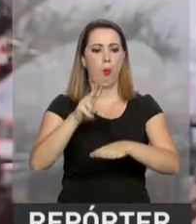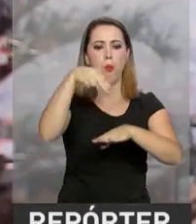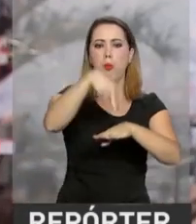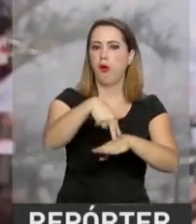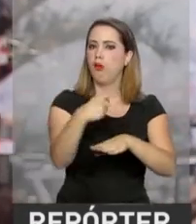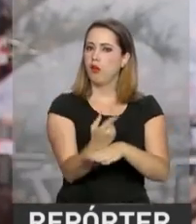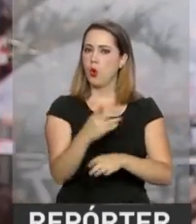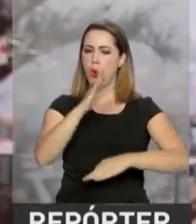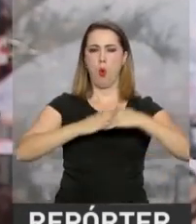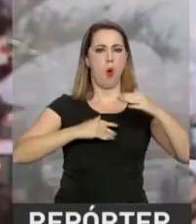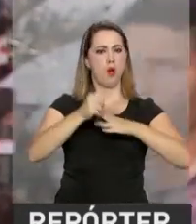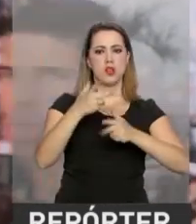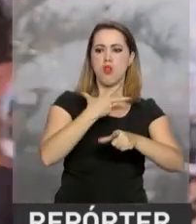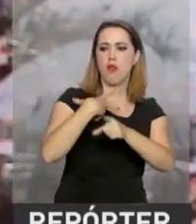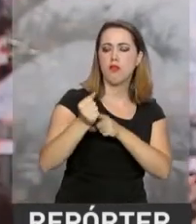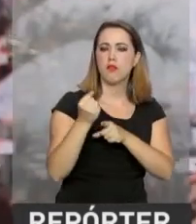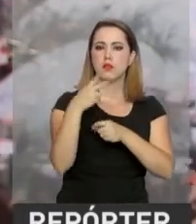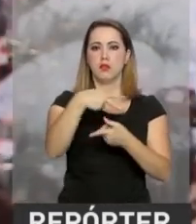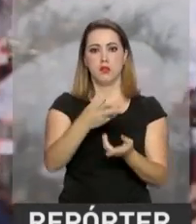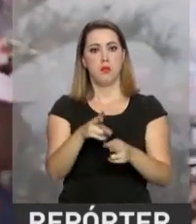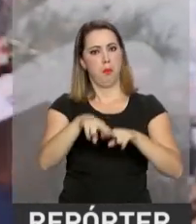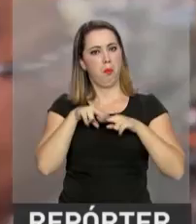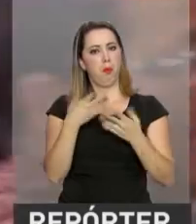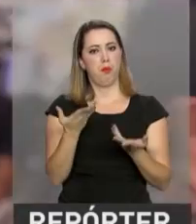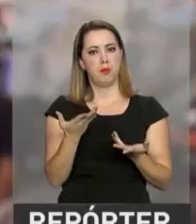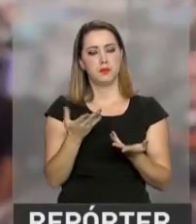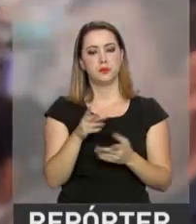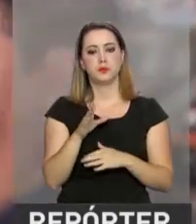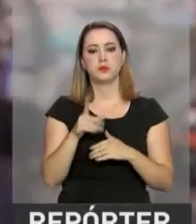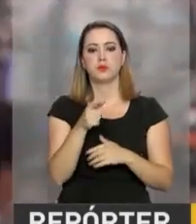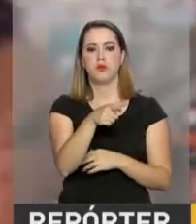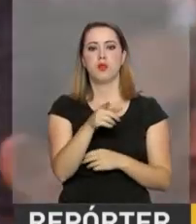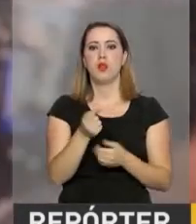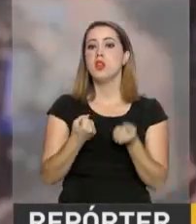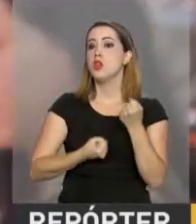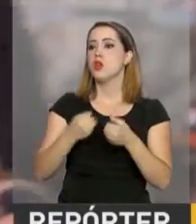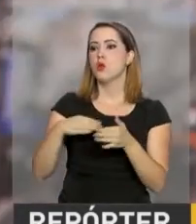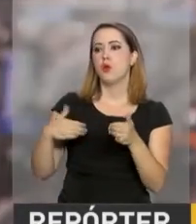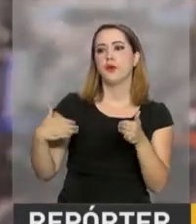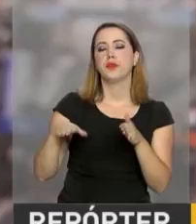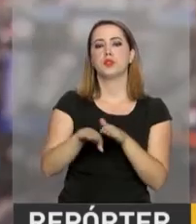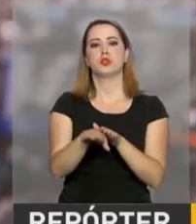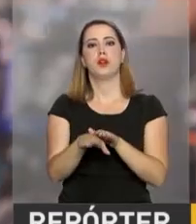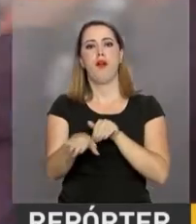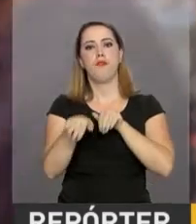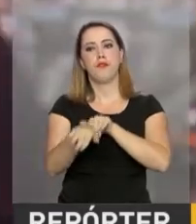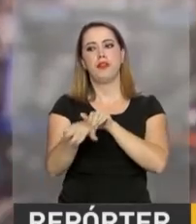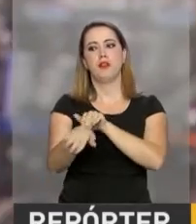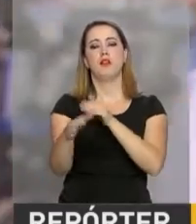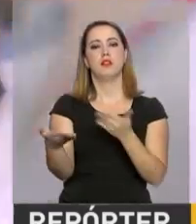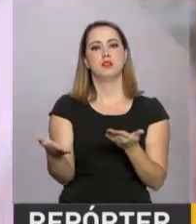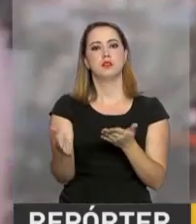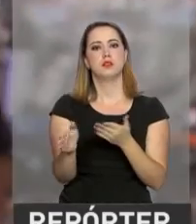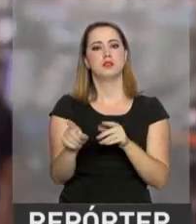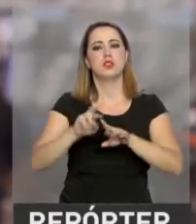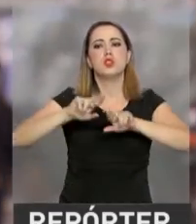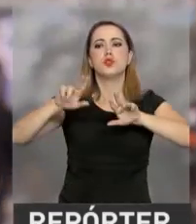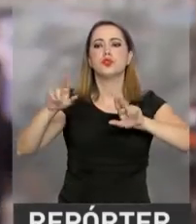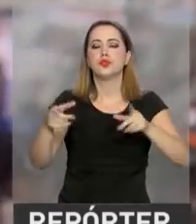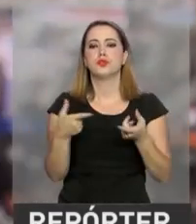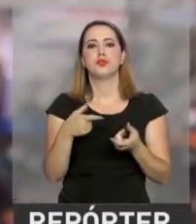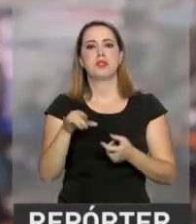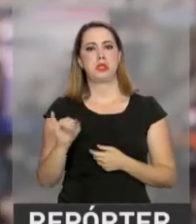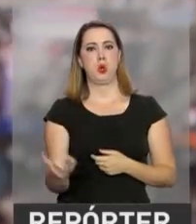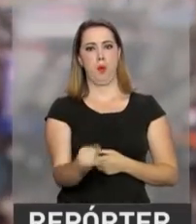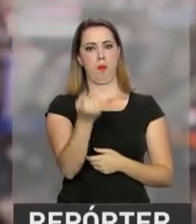ganhando, elas querem de qualquer jeito estar ganhando em cima de você, qualquer coisa. Estacionamento, filas, né? Várias